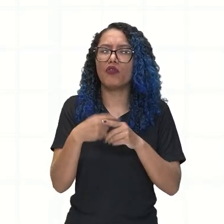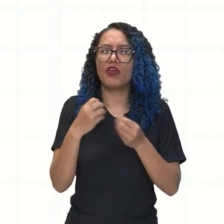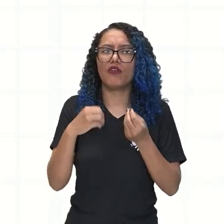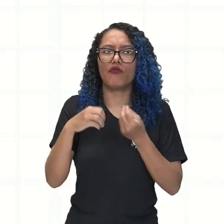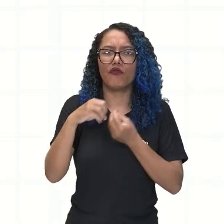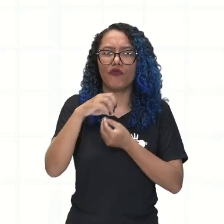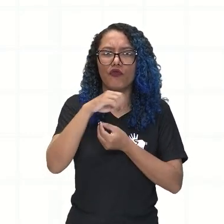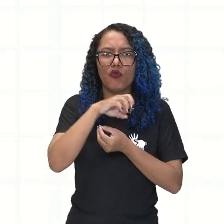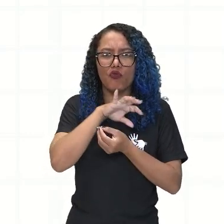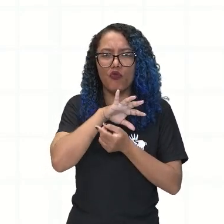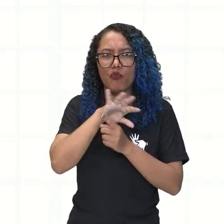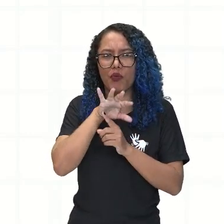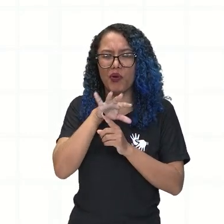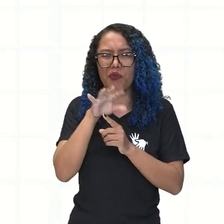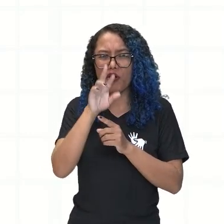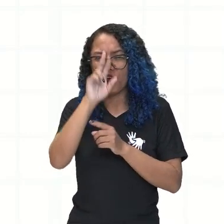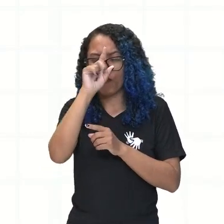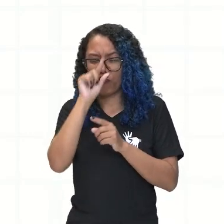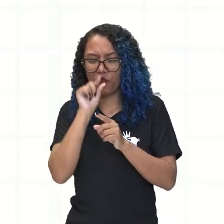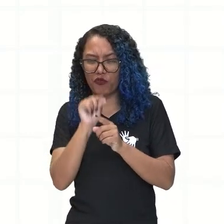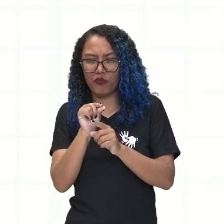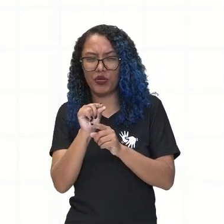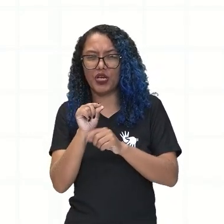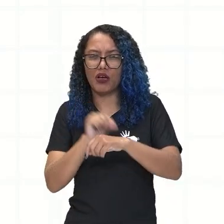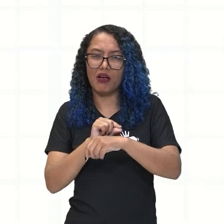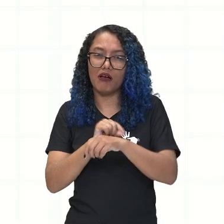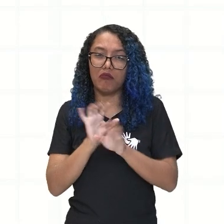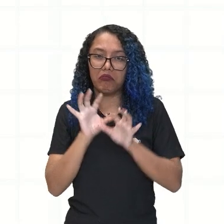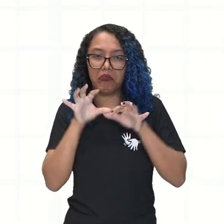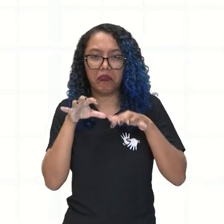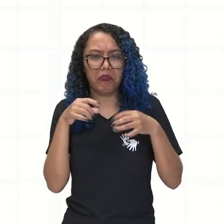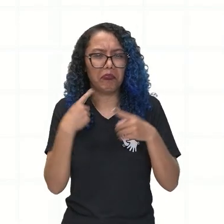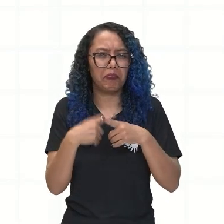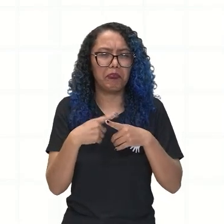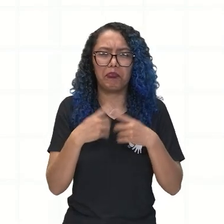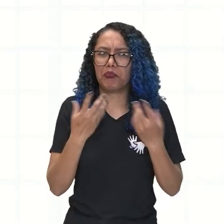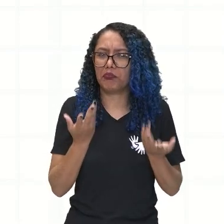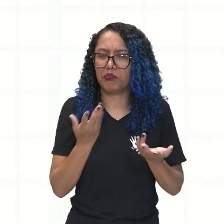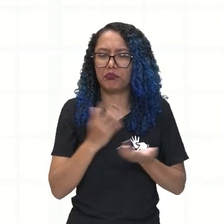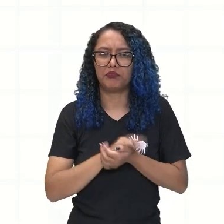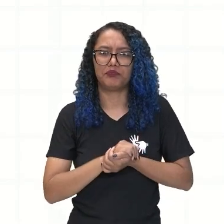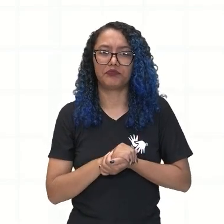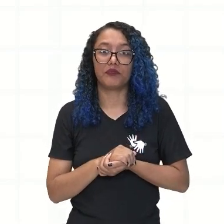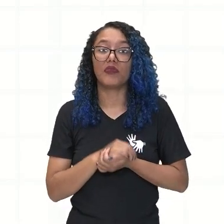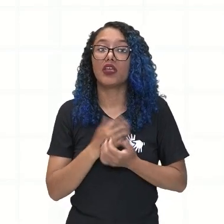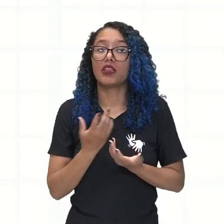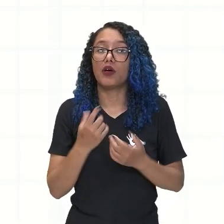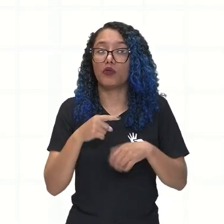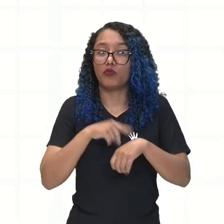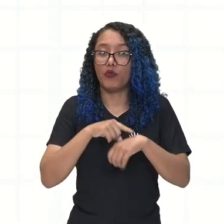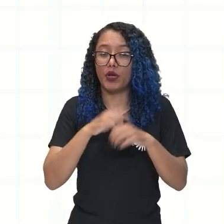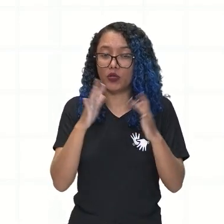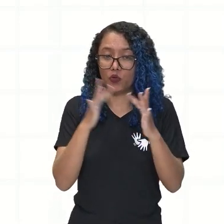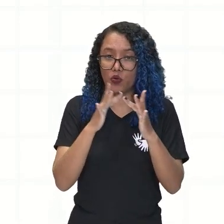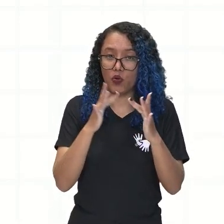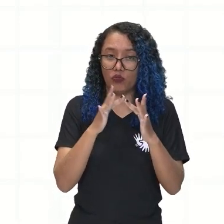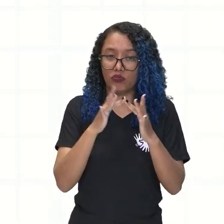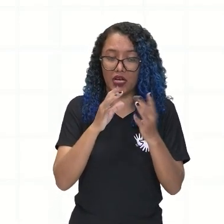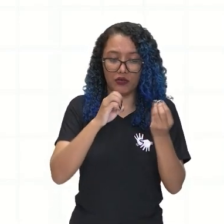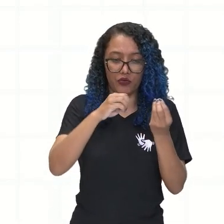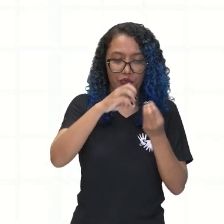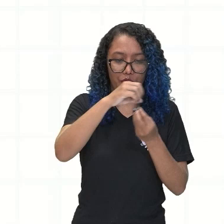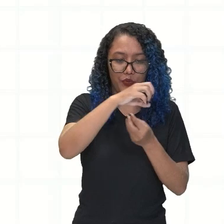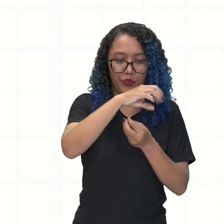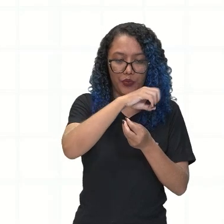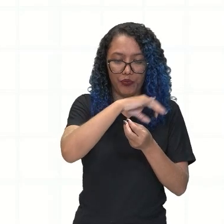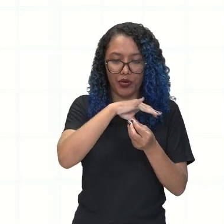transforma as formigas em zumbis. Muito bem, olha só. Então, ao entrar em contato com a formiga, o esporo do fungo invade